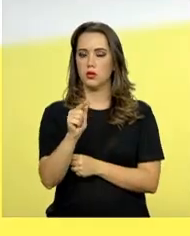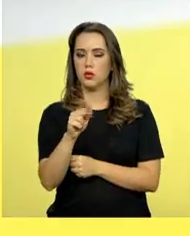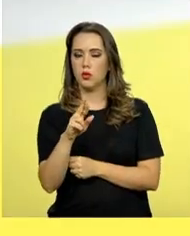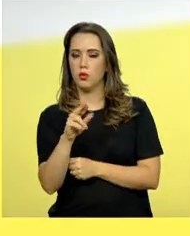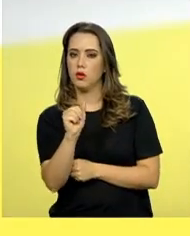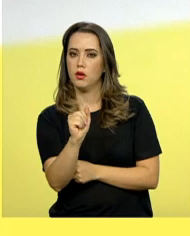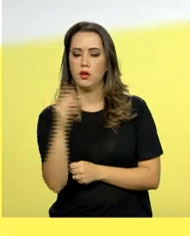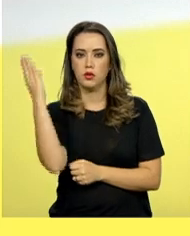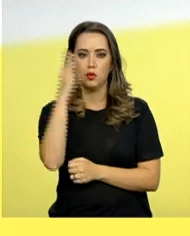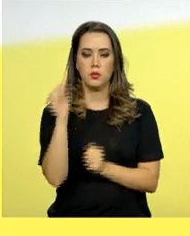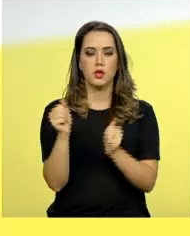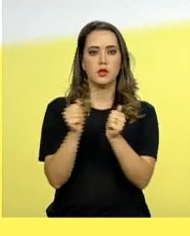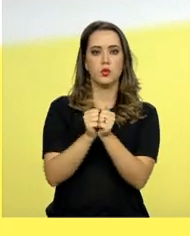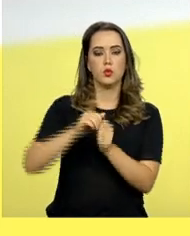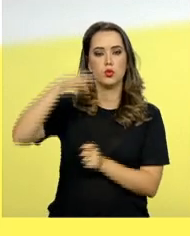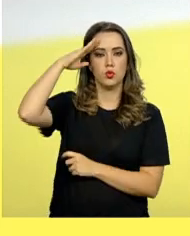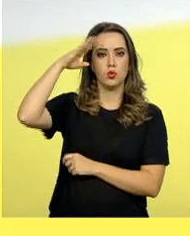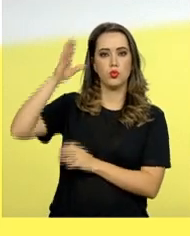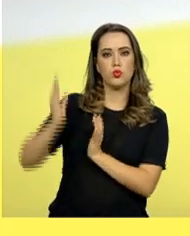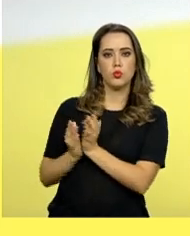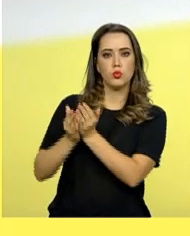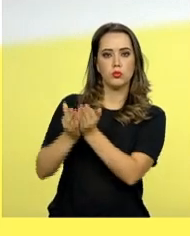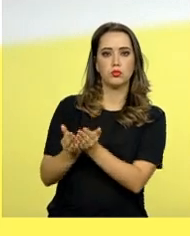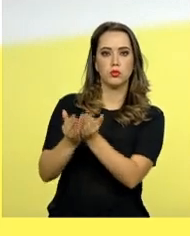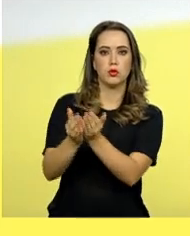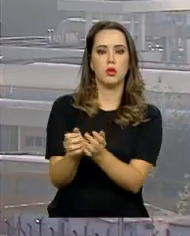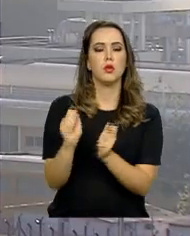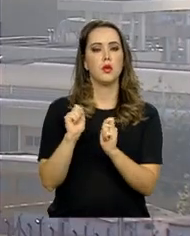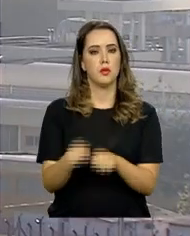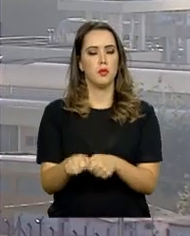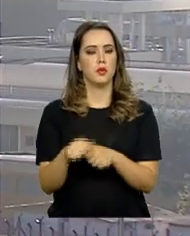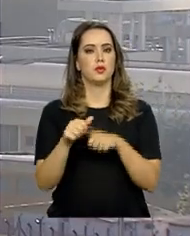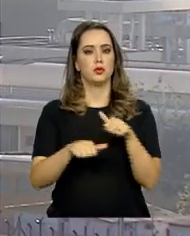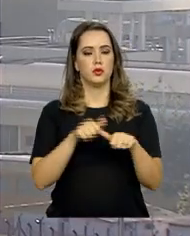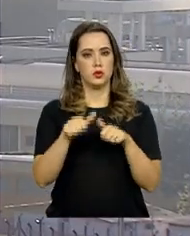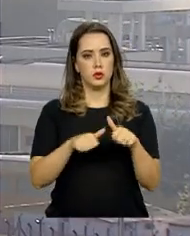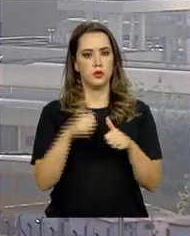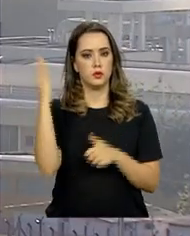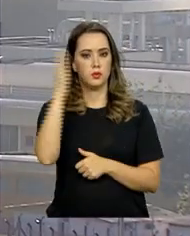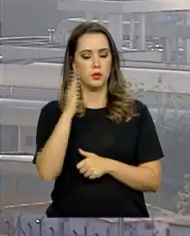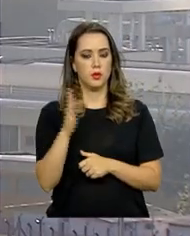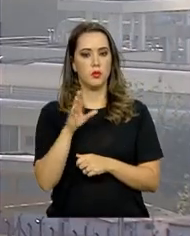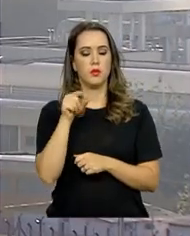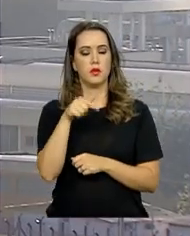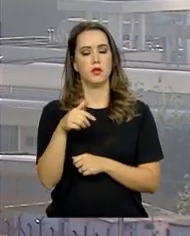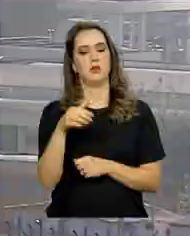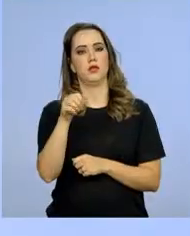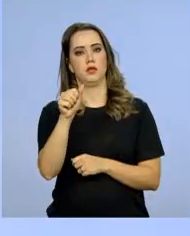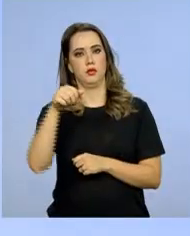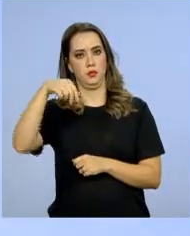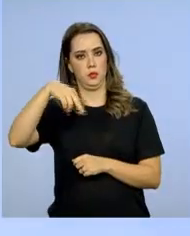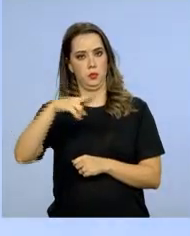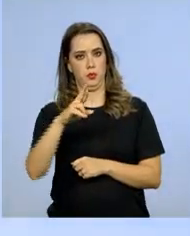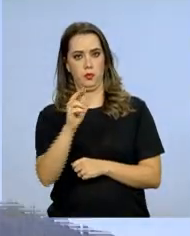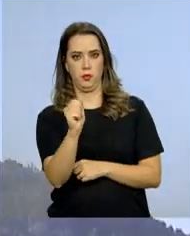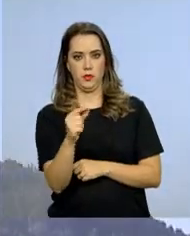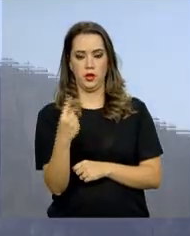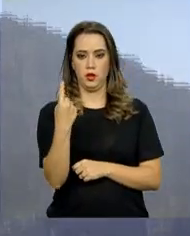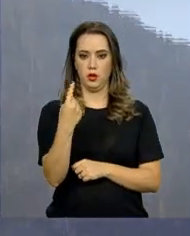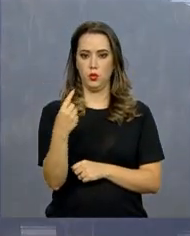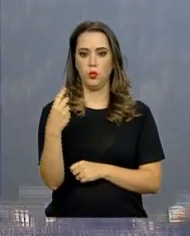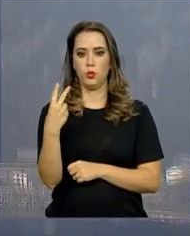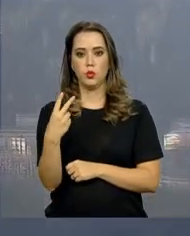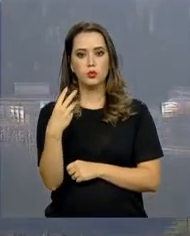e que tem como objetivo tornar o país capaz de atender plenamente as usinas de angra 1 2 e 3 atingindo uma